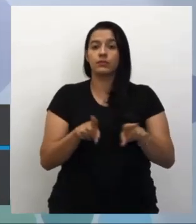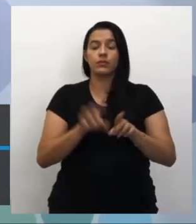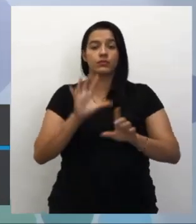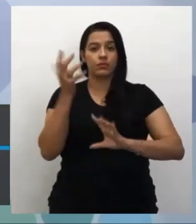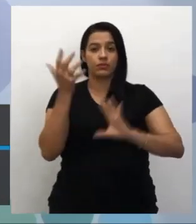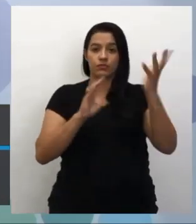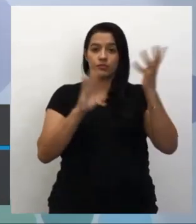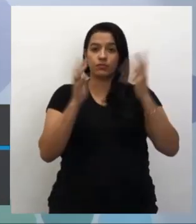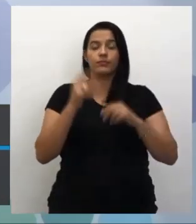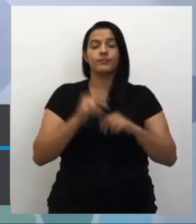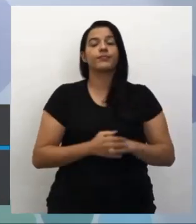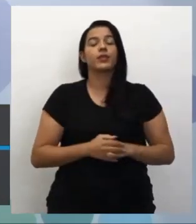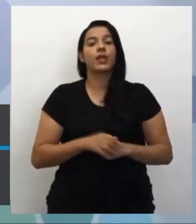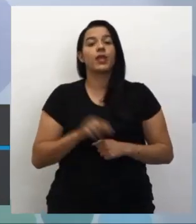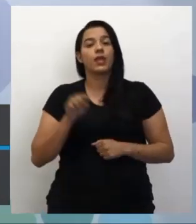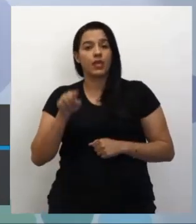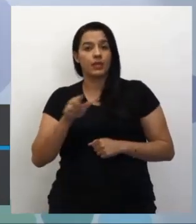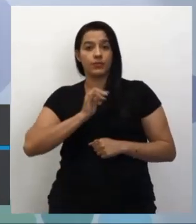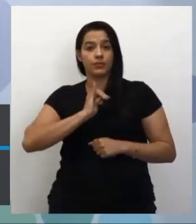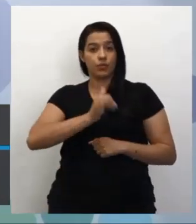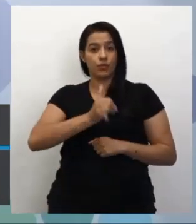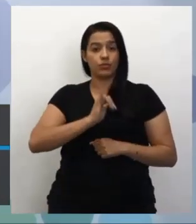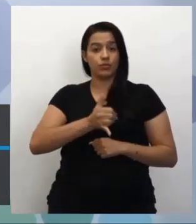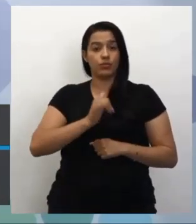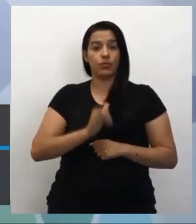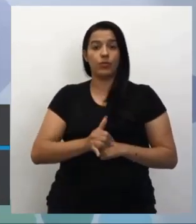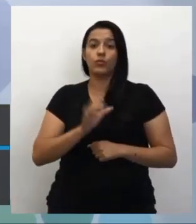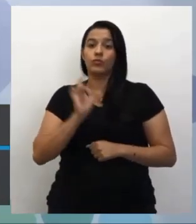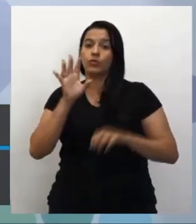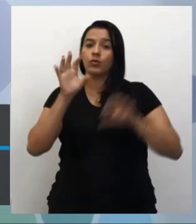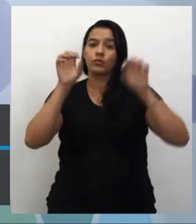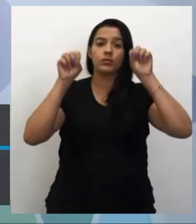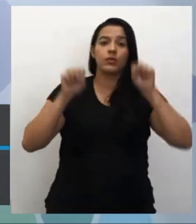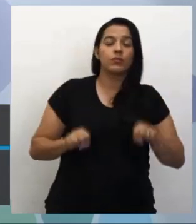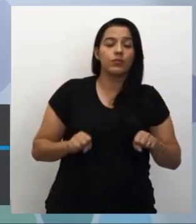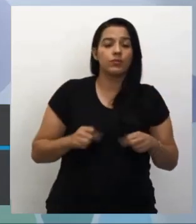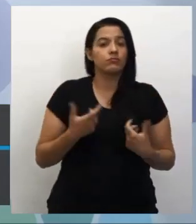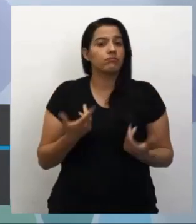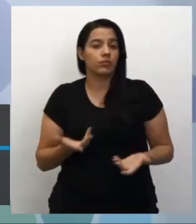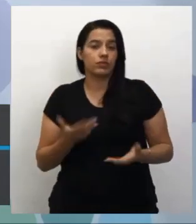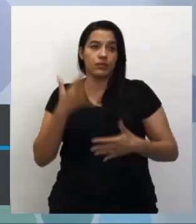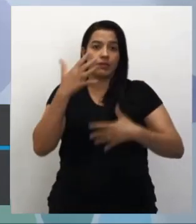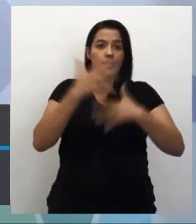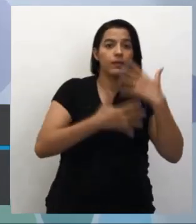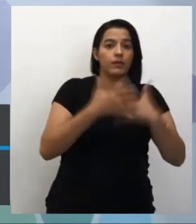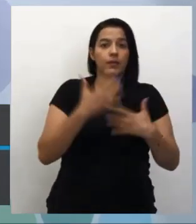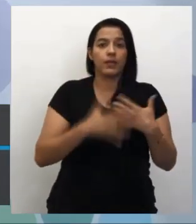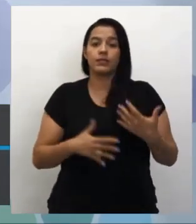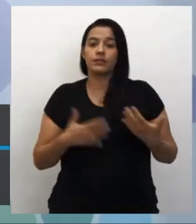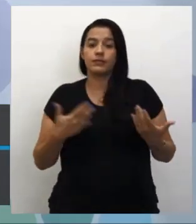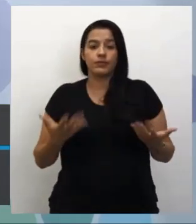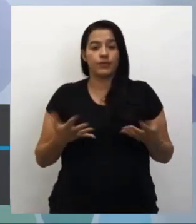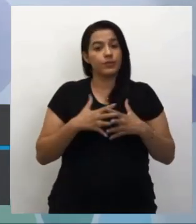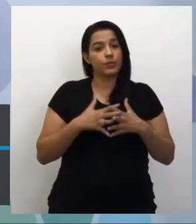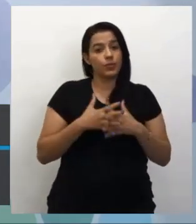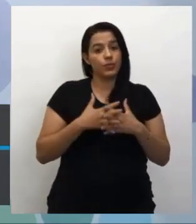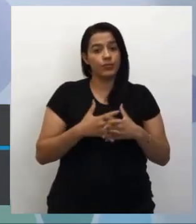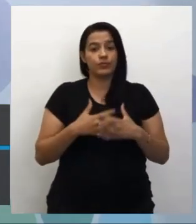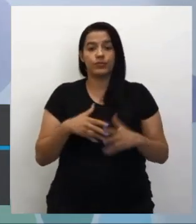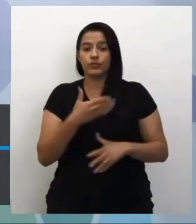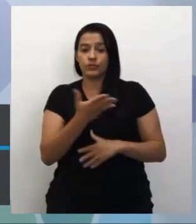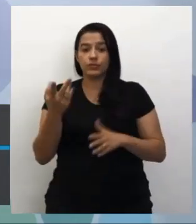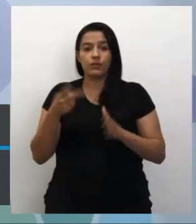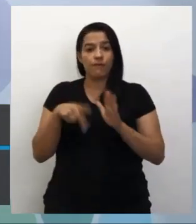que ele apenas testemunha, ele pode ser intruso. Gente, é muito mais profundo, não dá tempo nesta aula. Vão atrás,